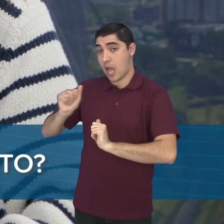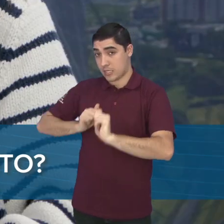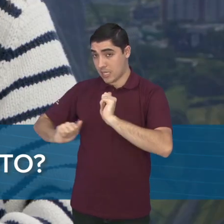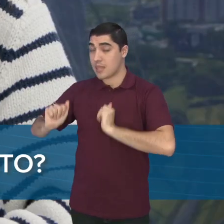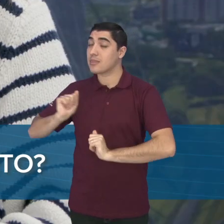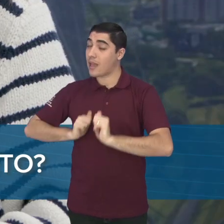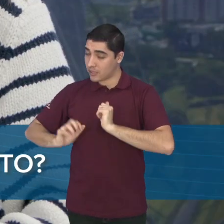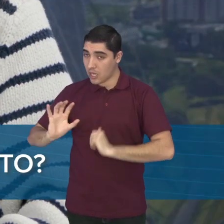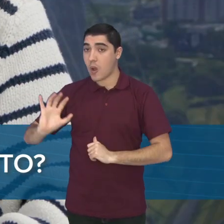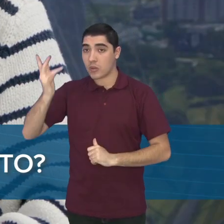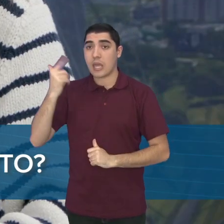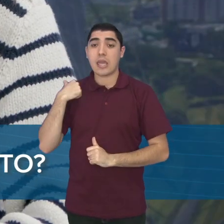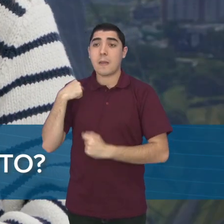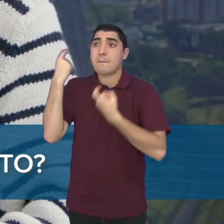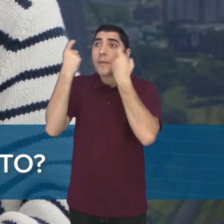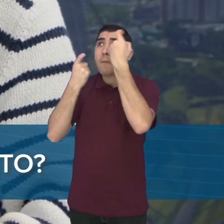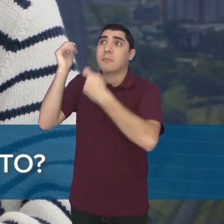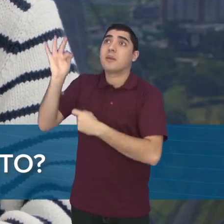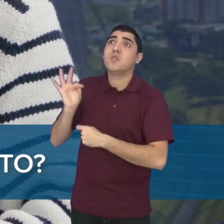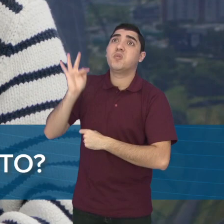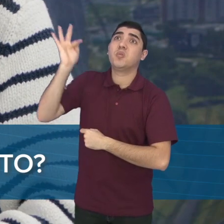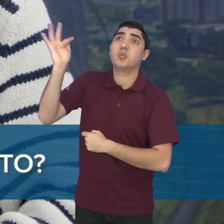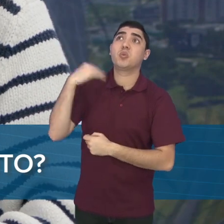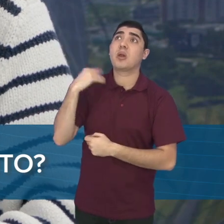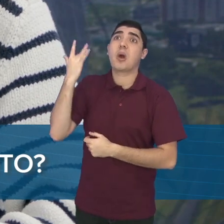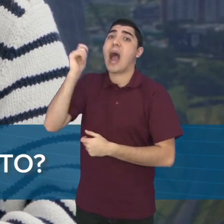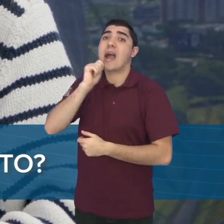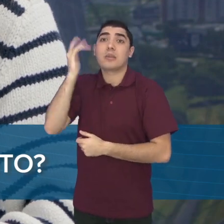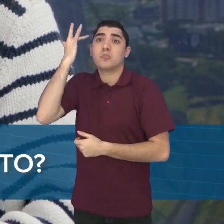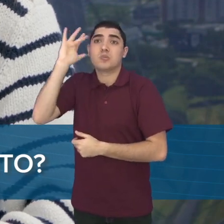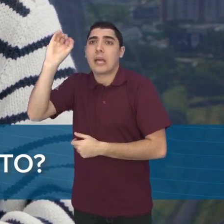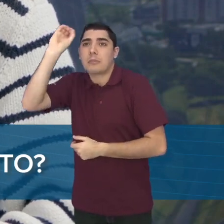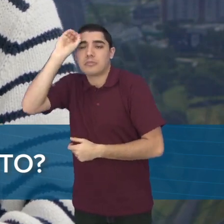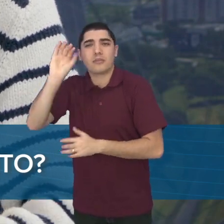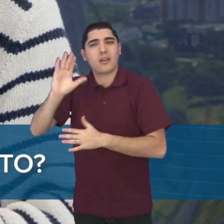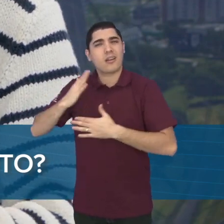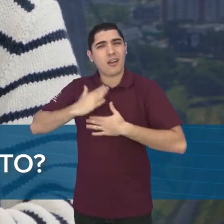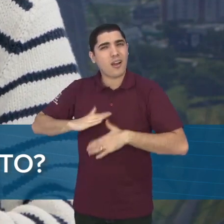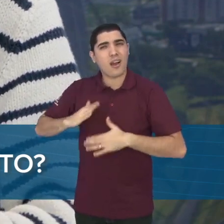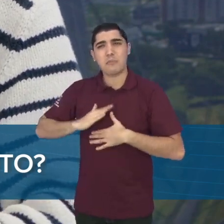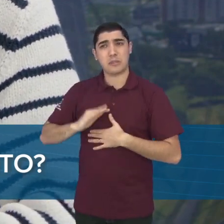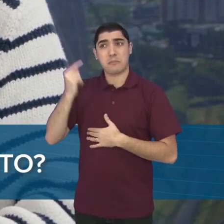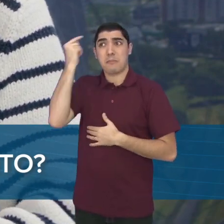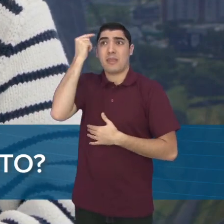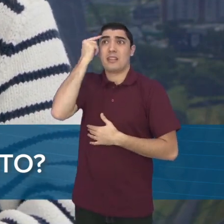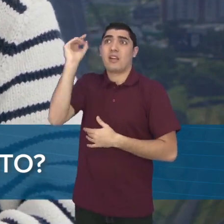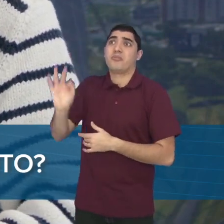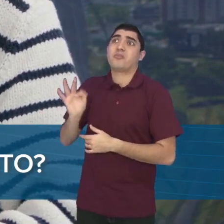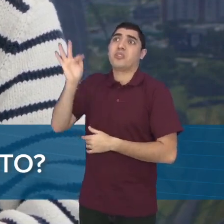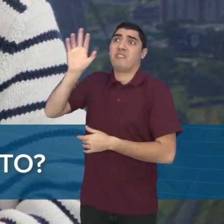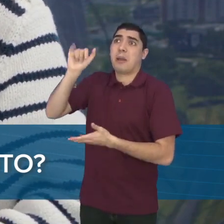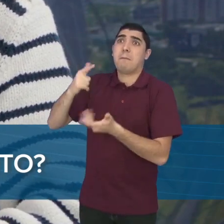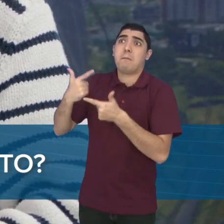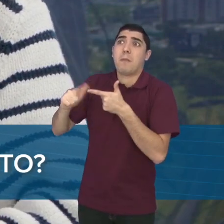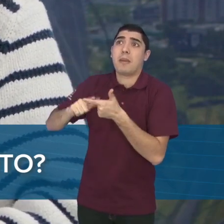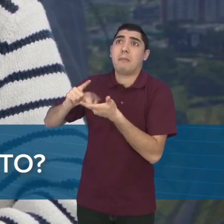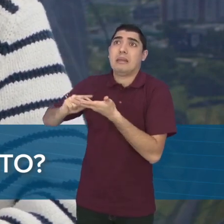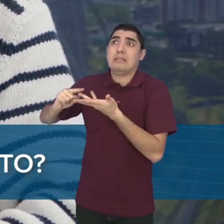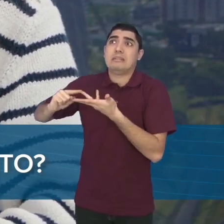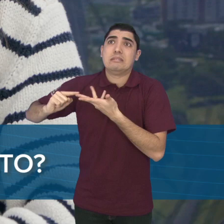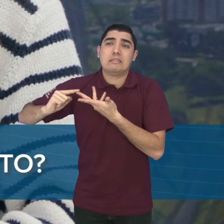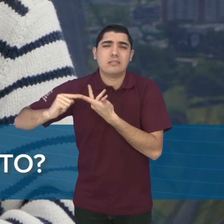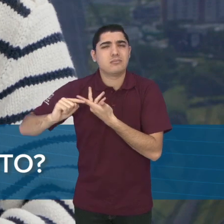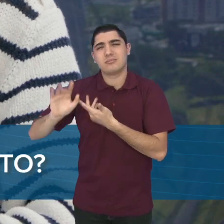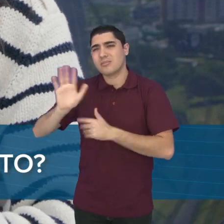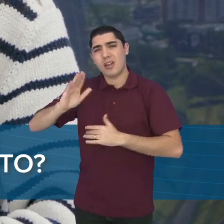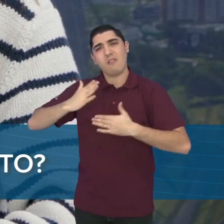né? Até essa preocupação com o futuro, com algo que ainda que não se sabe, não existe. E a pessoa às vezes aumenta tudo isso, preocupada com amanhã, mas